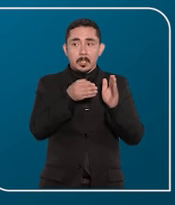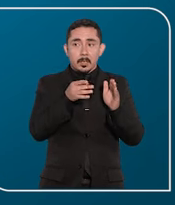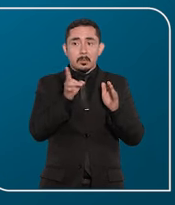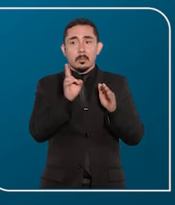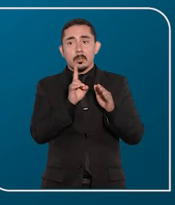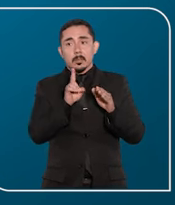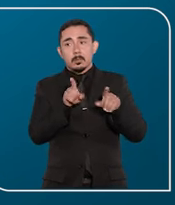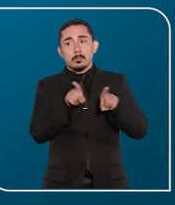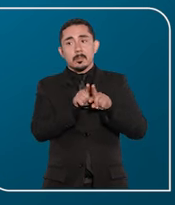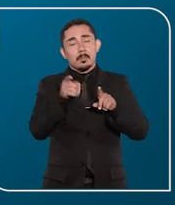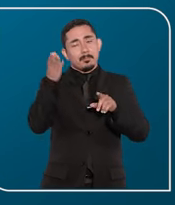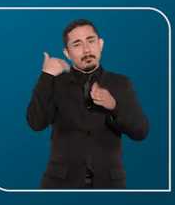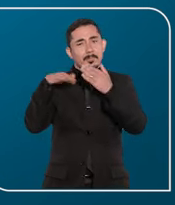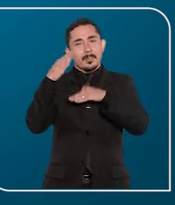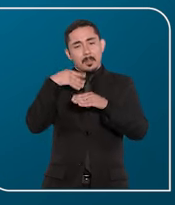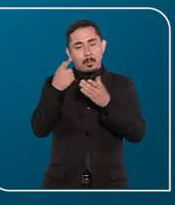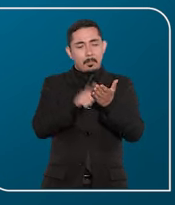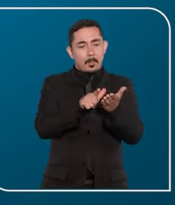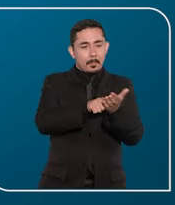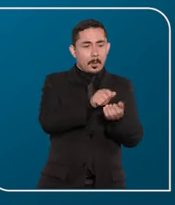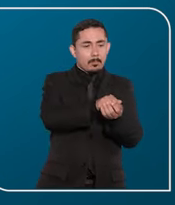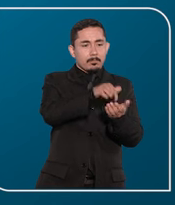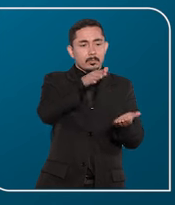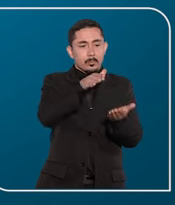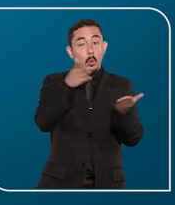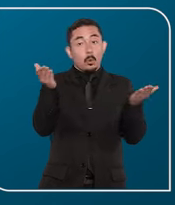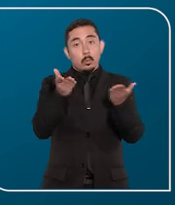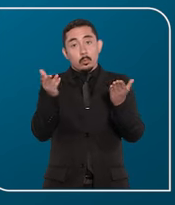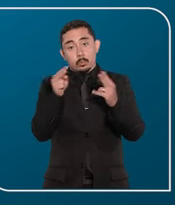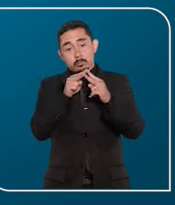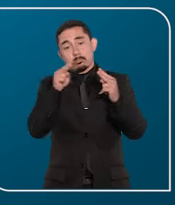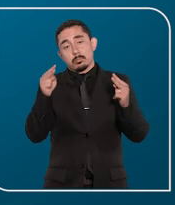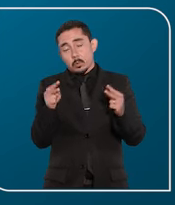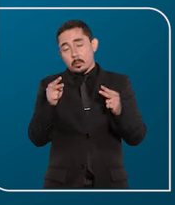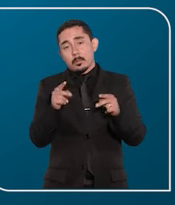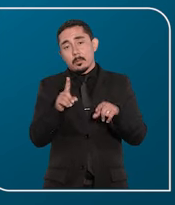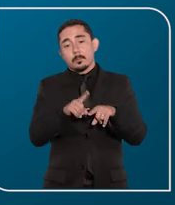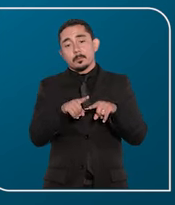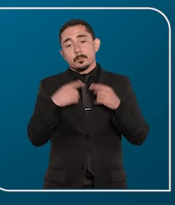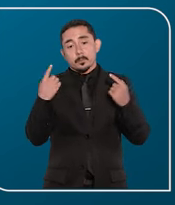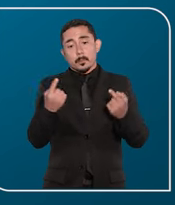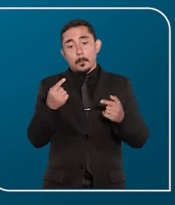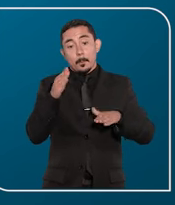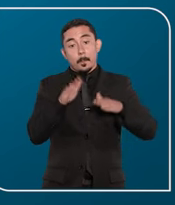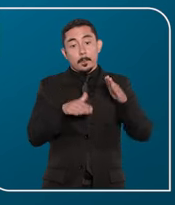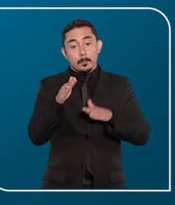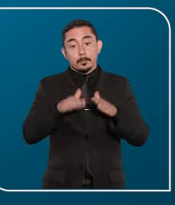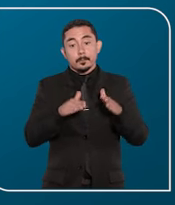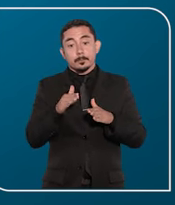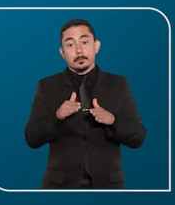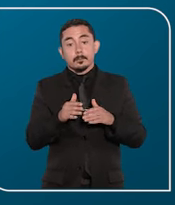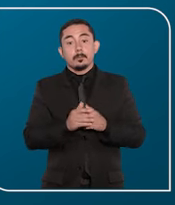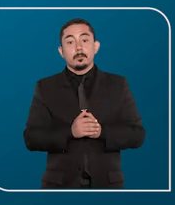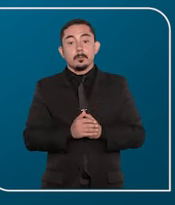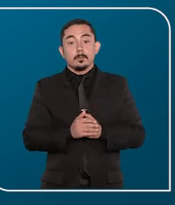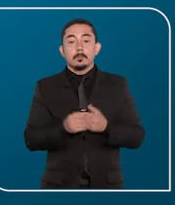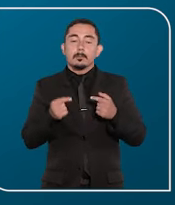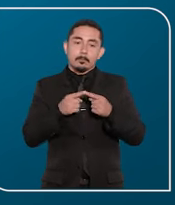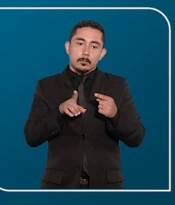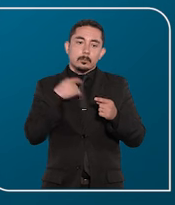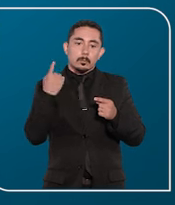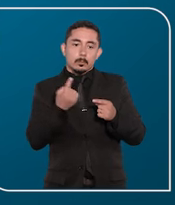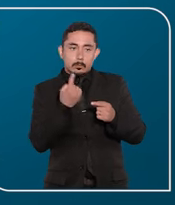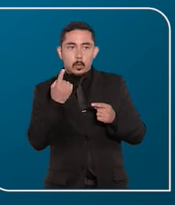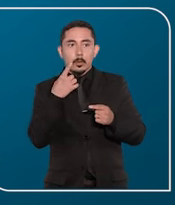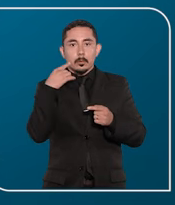era em papel, hoje são em documentos eletrônicos, né? Muitas vezes, né? E aí é culpa nossa, advogado,